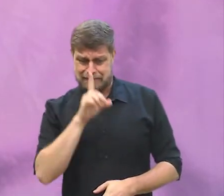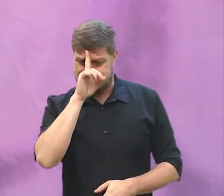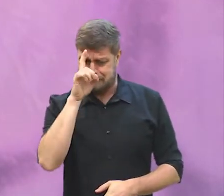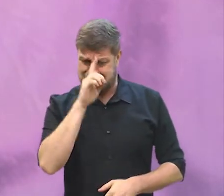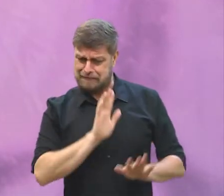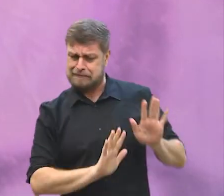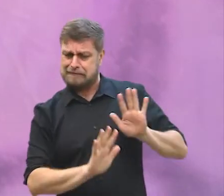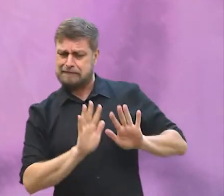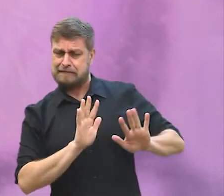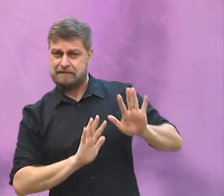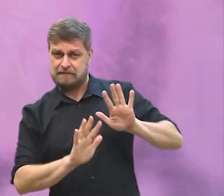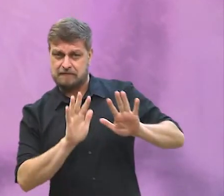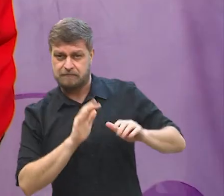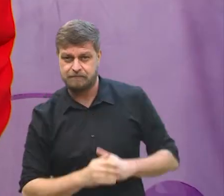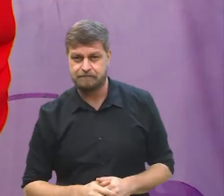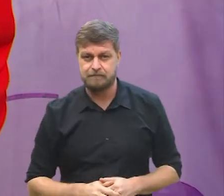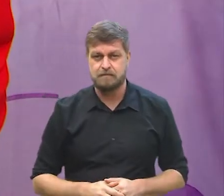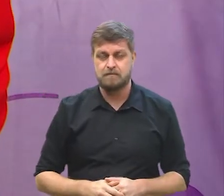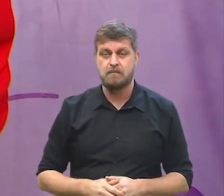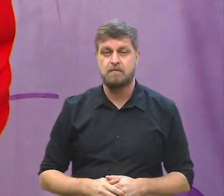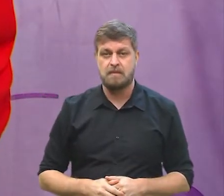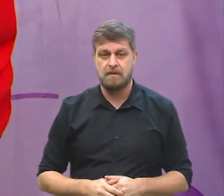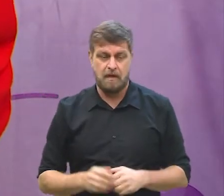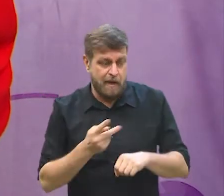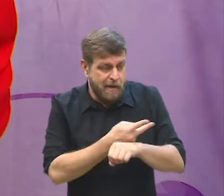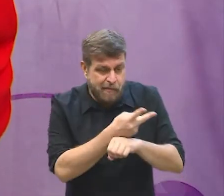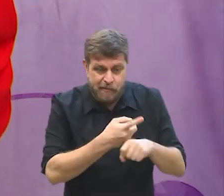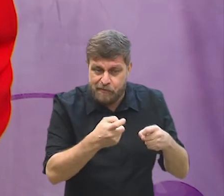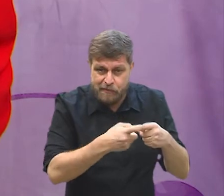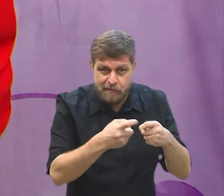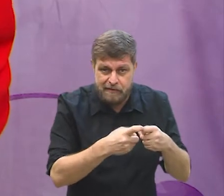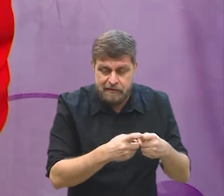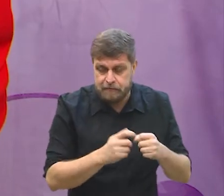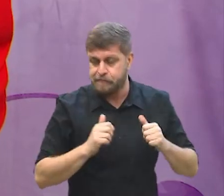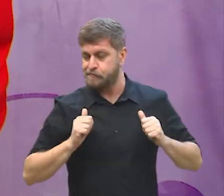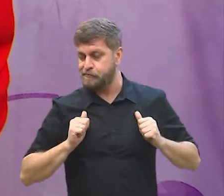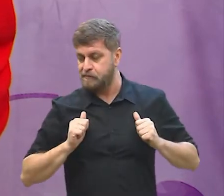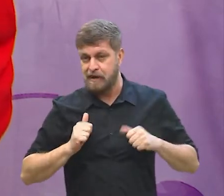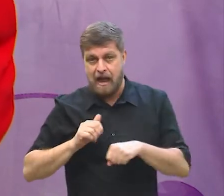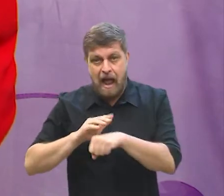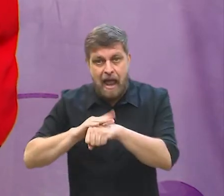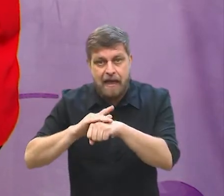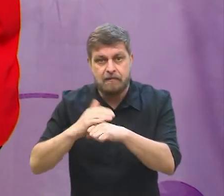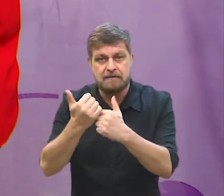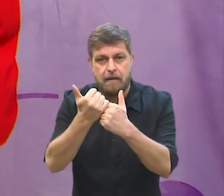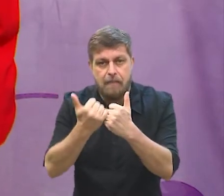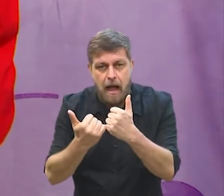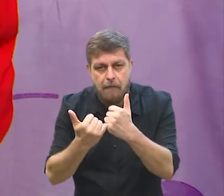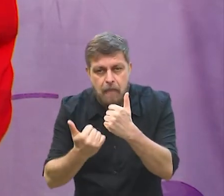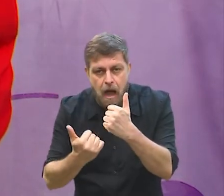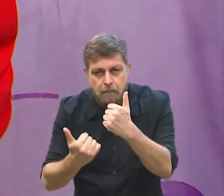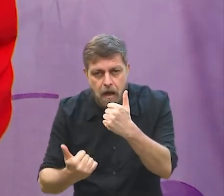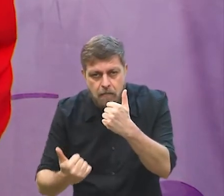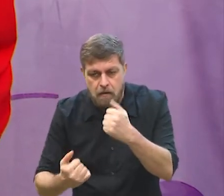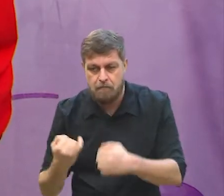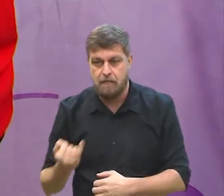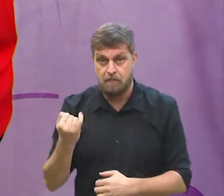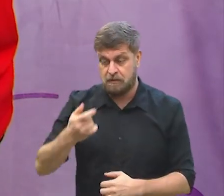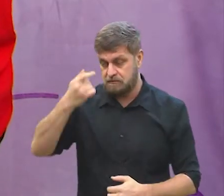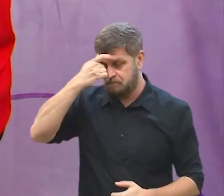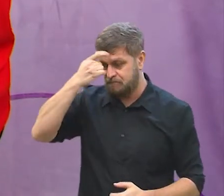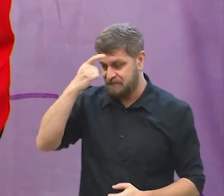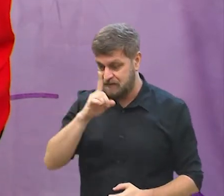casa, quando ela vinha, já estava no estado mais avançado. Então, assim, o que a gente está vendo agora? Um aumento do número das cirurgias, porque essa